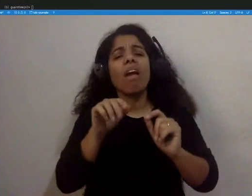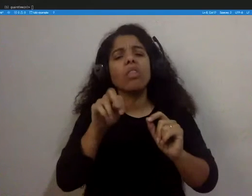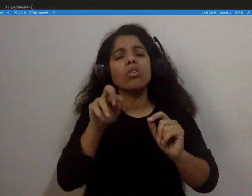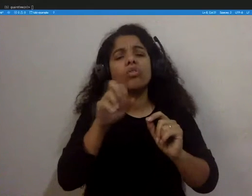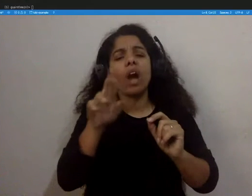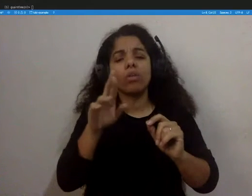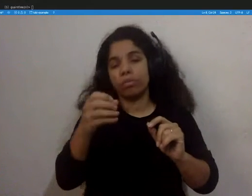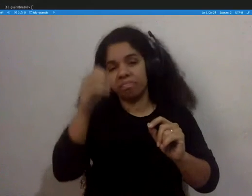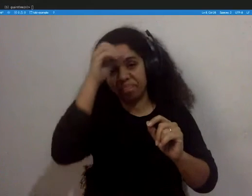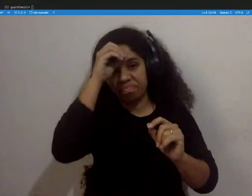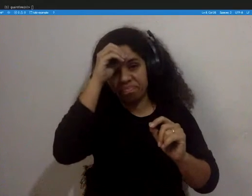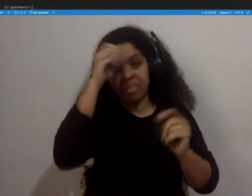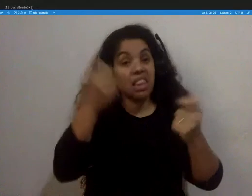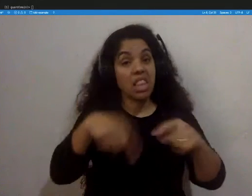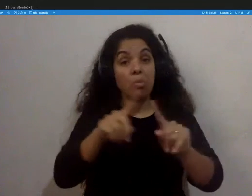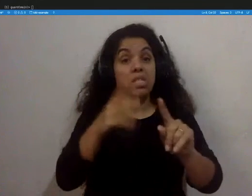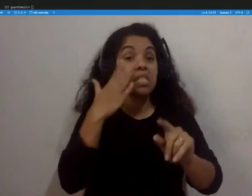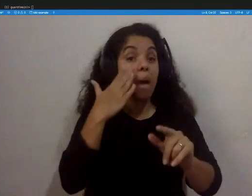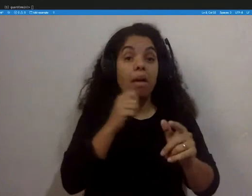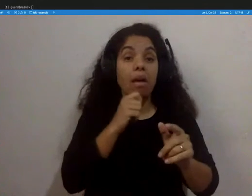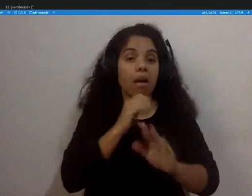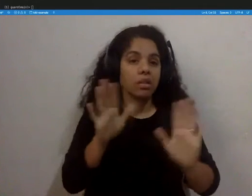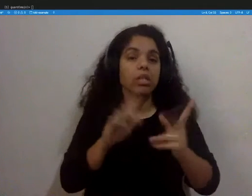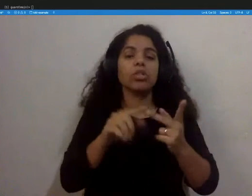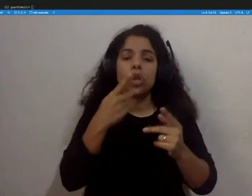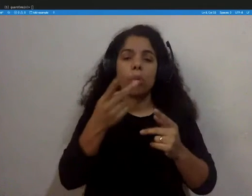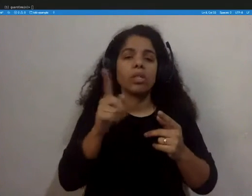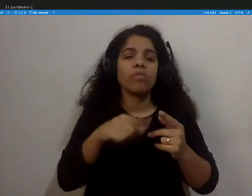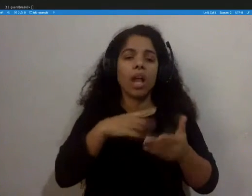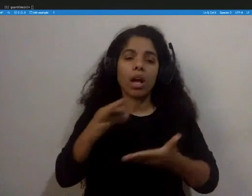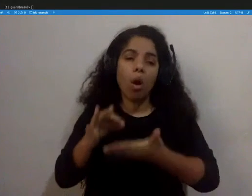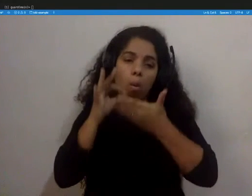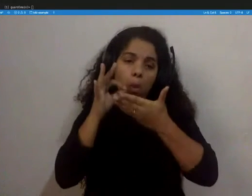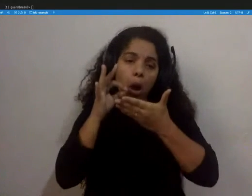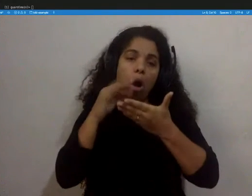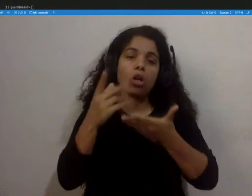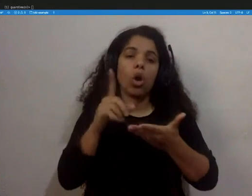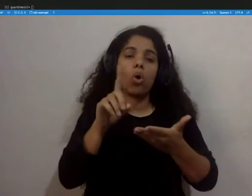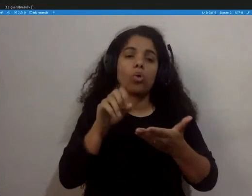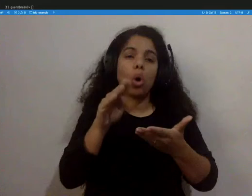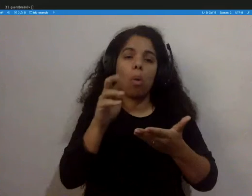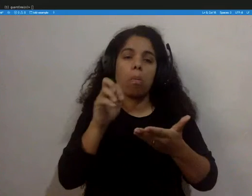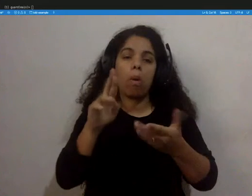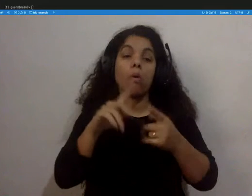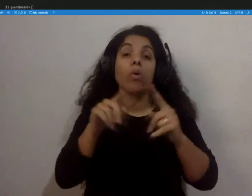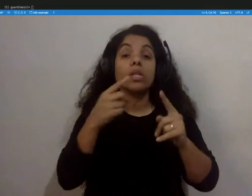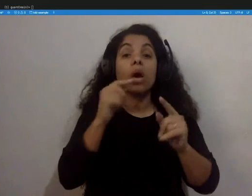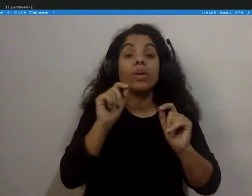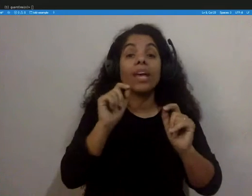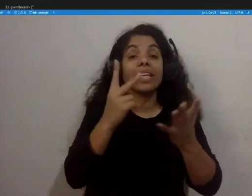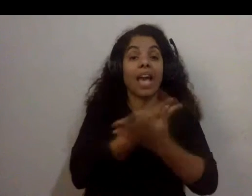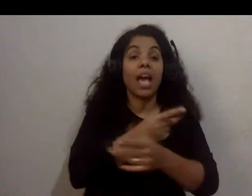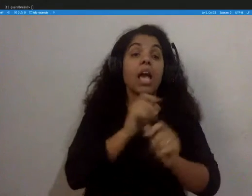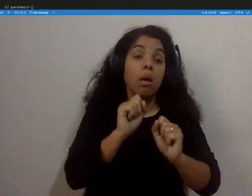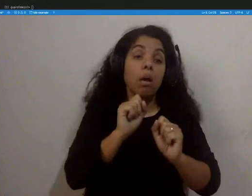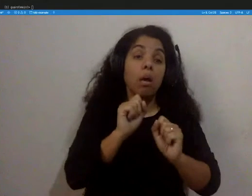sei. Não preciso saber ainda. Eu posso simplesmente falar que ele é um mock, é um double. Estevão, quem que é a mensagem? Olha, eu posso